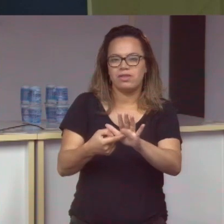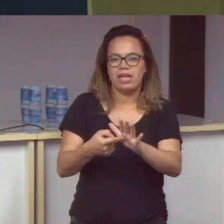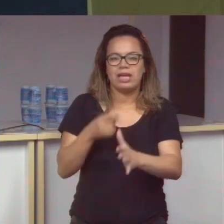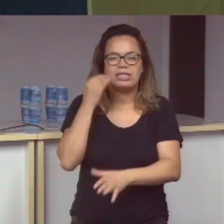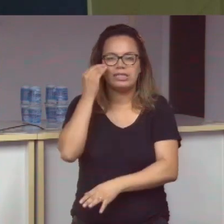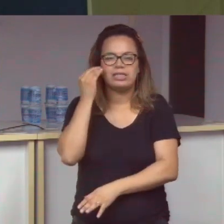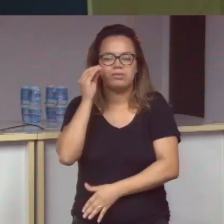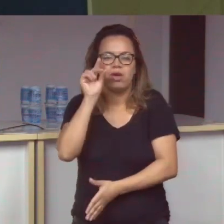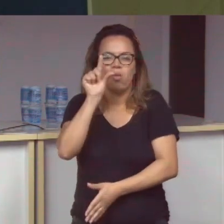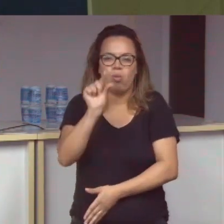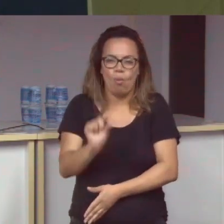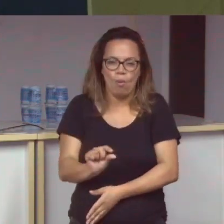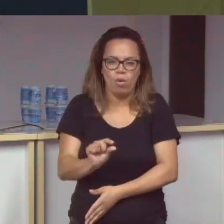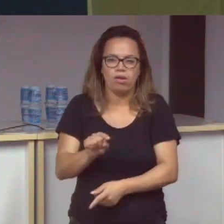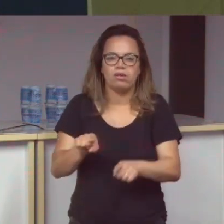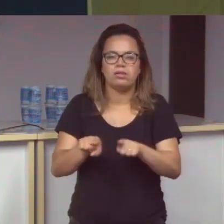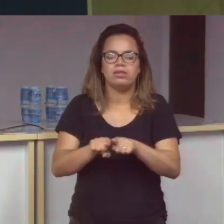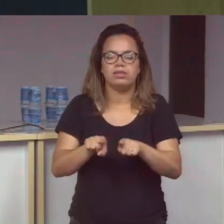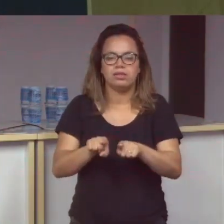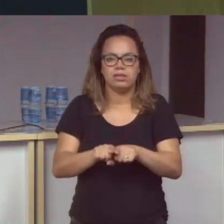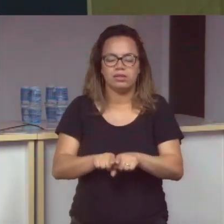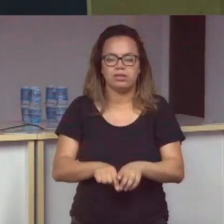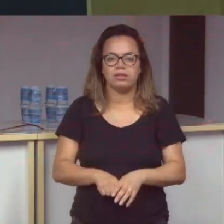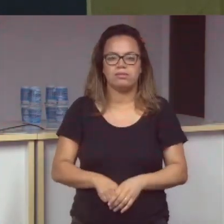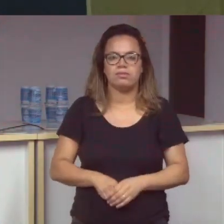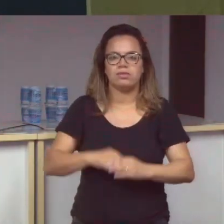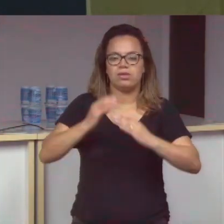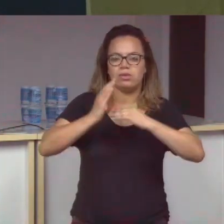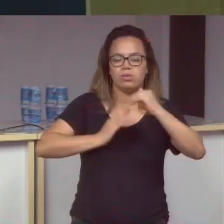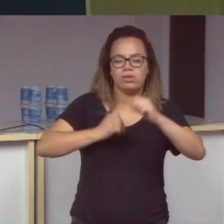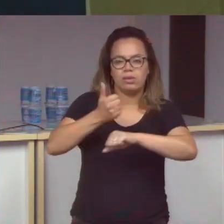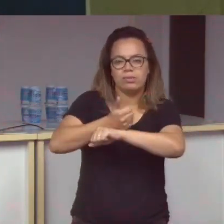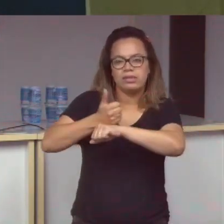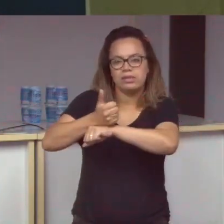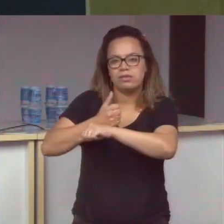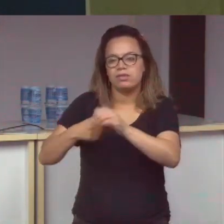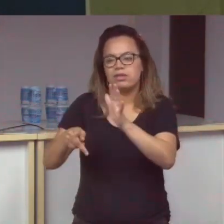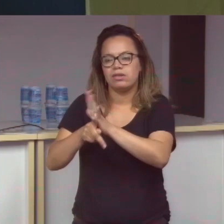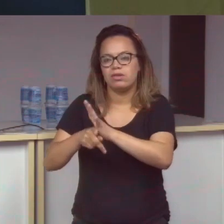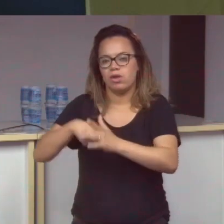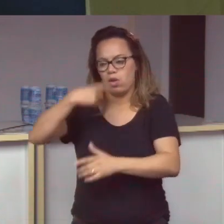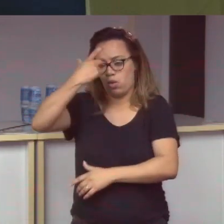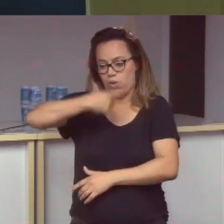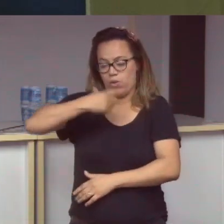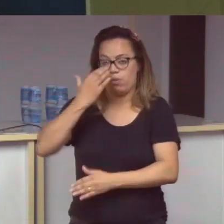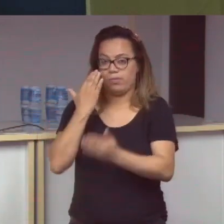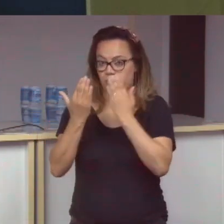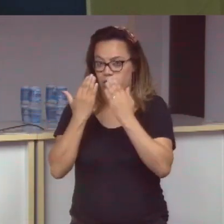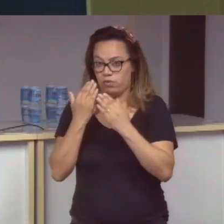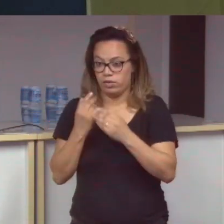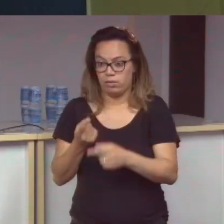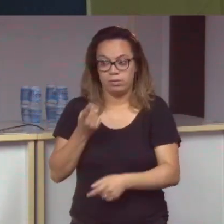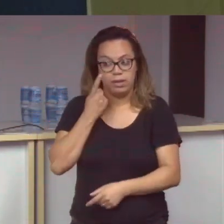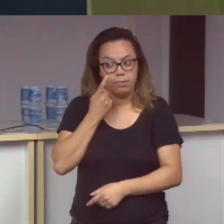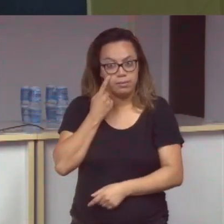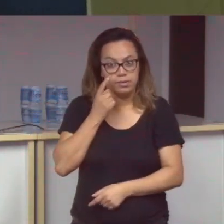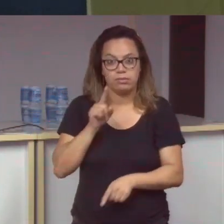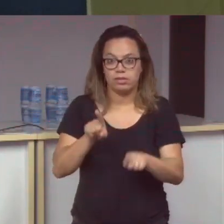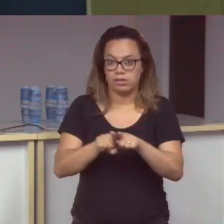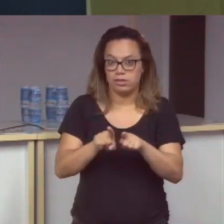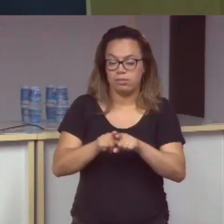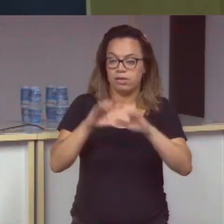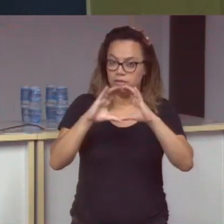imaturidade na identidade profissional deste psicólogo. A gente está muito atento a isso. E as